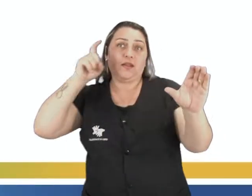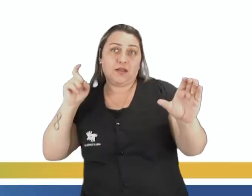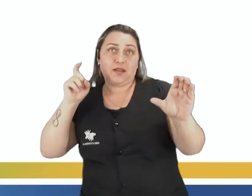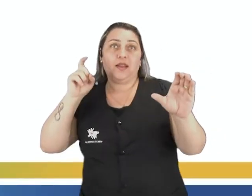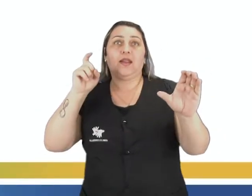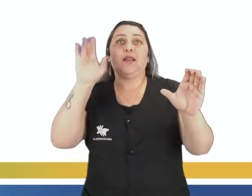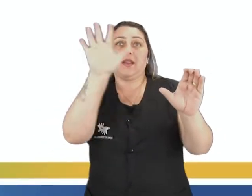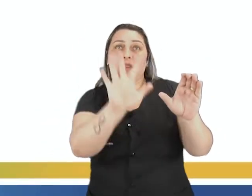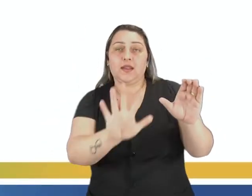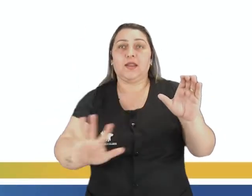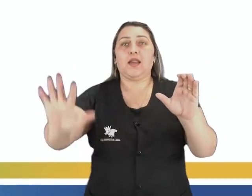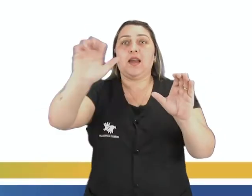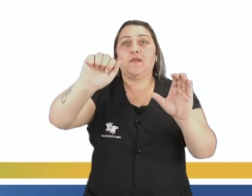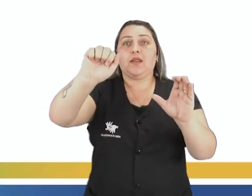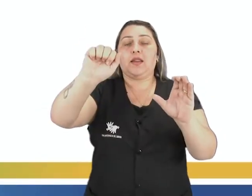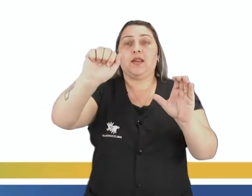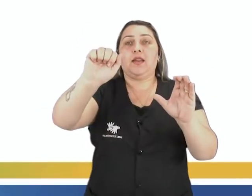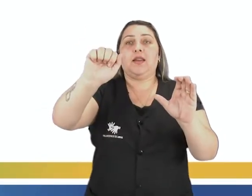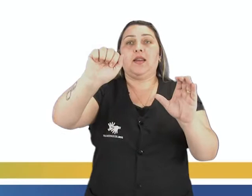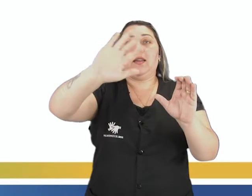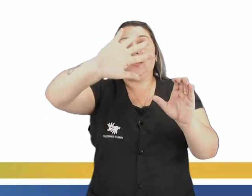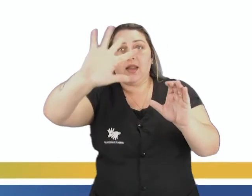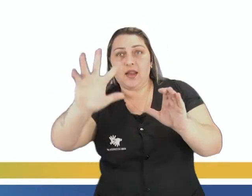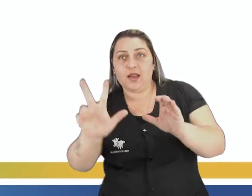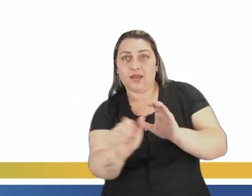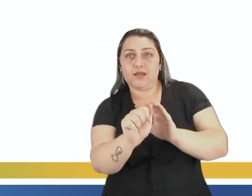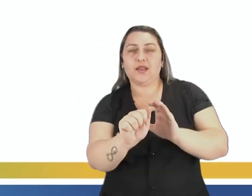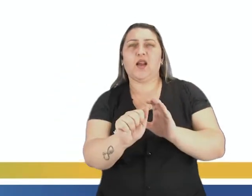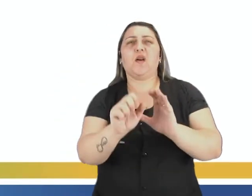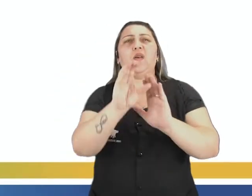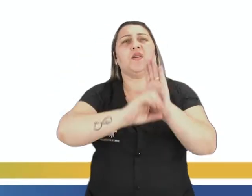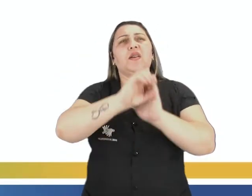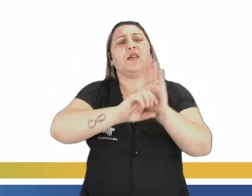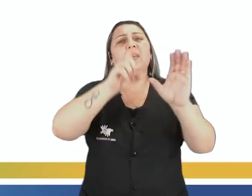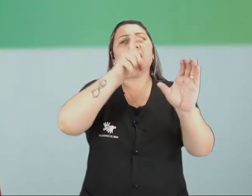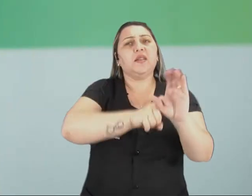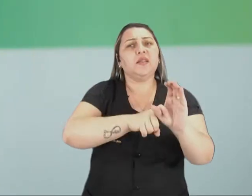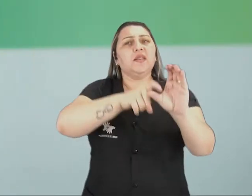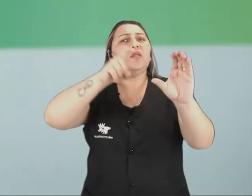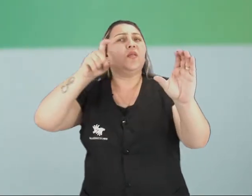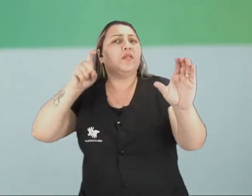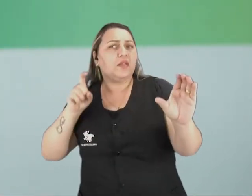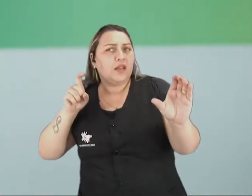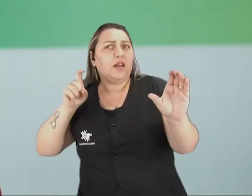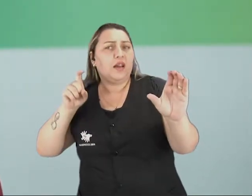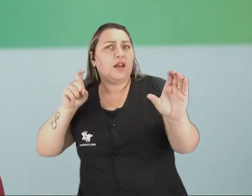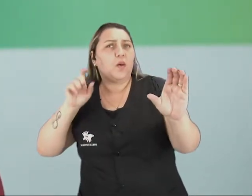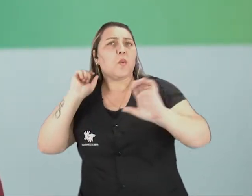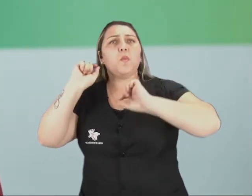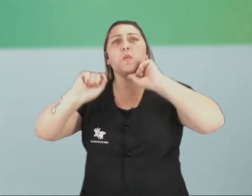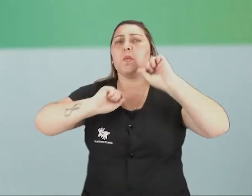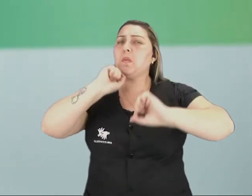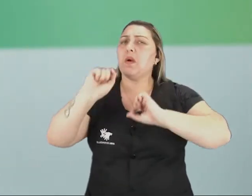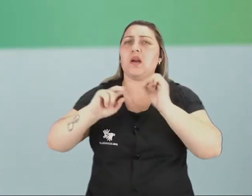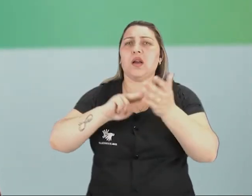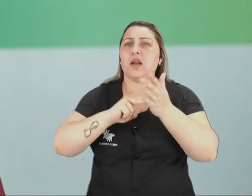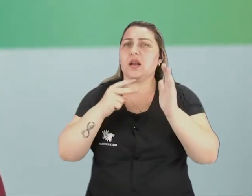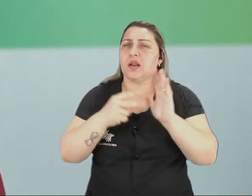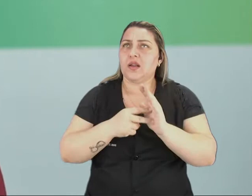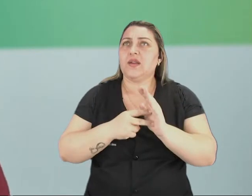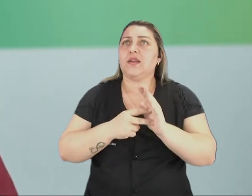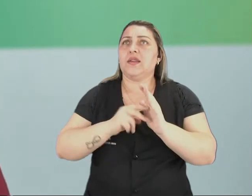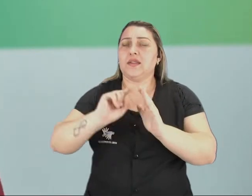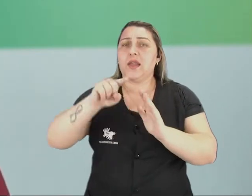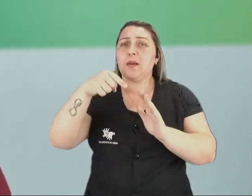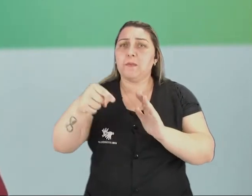da África e da Ásia. Vamos logo direto ao conceito, descolonizar, né? A palavra descolonizar, ela vem